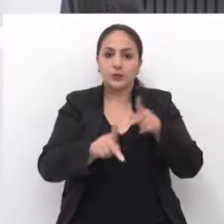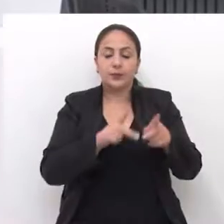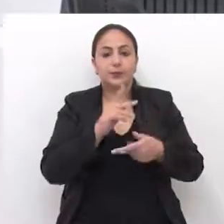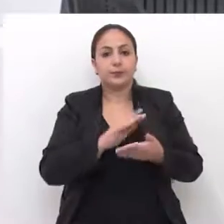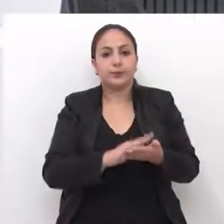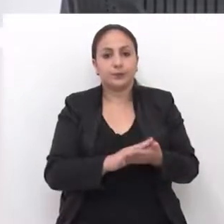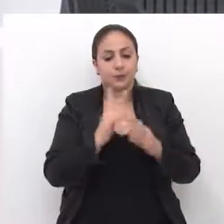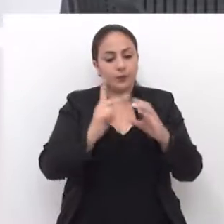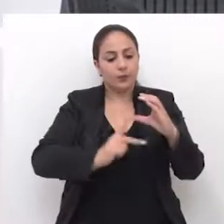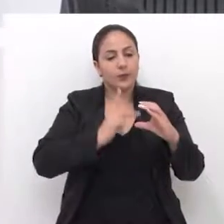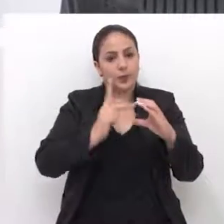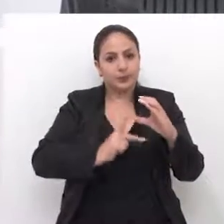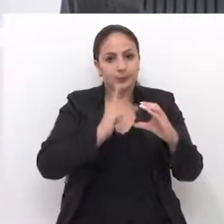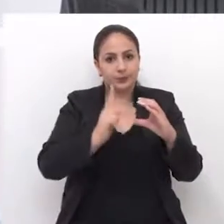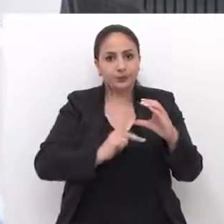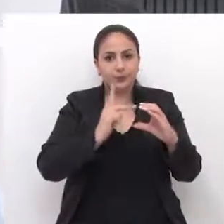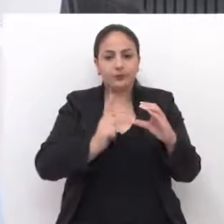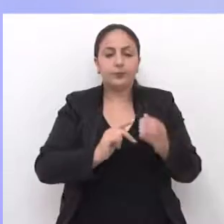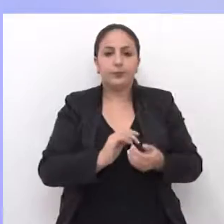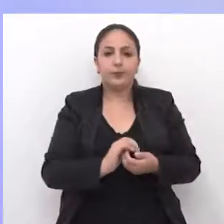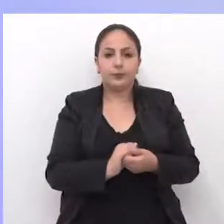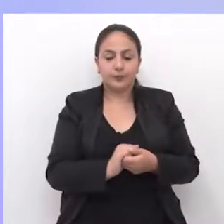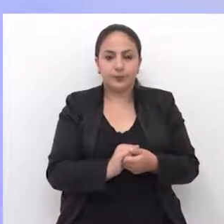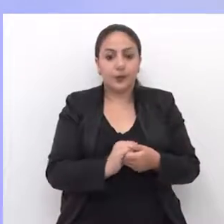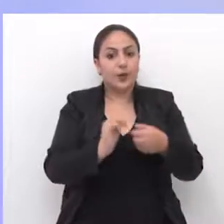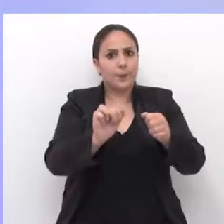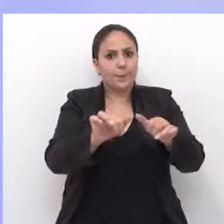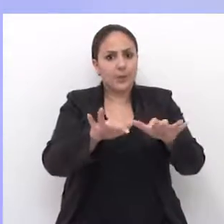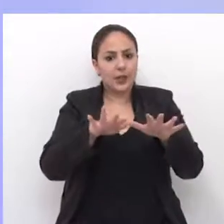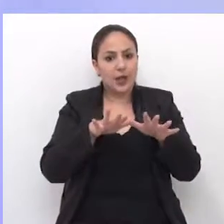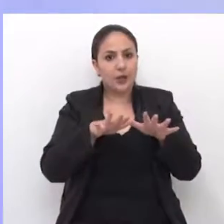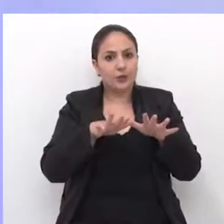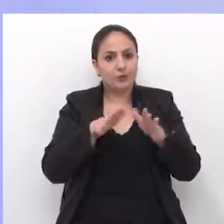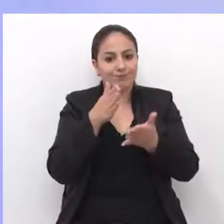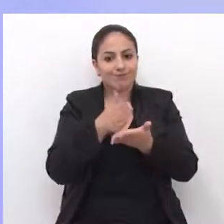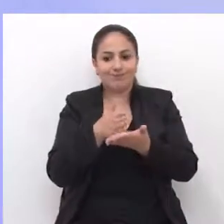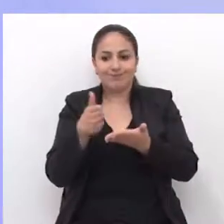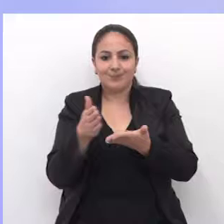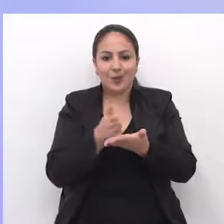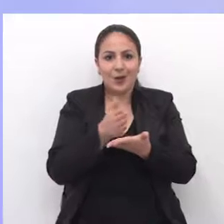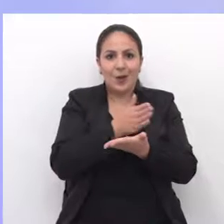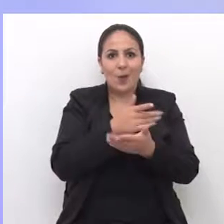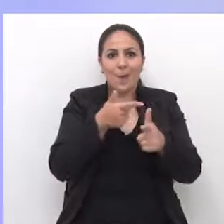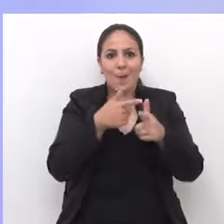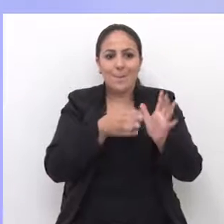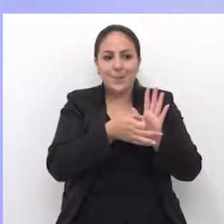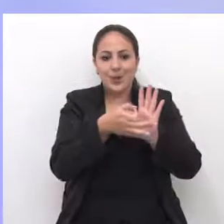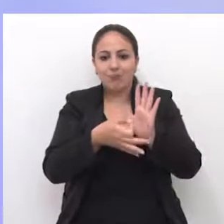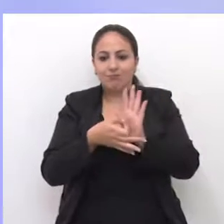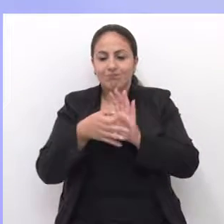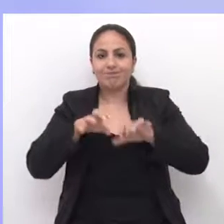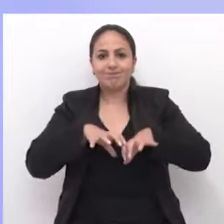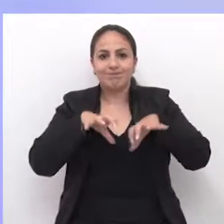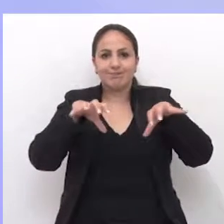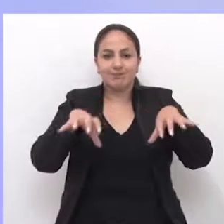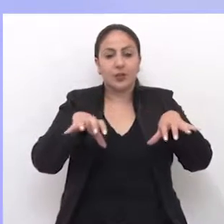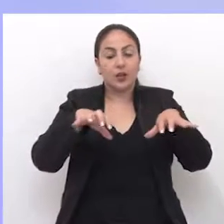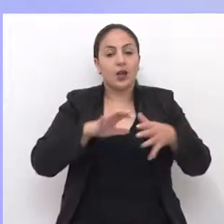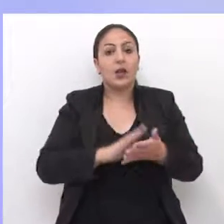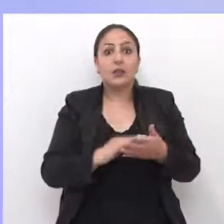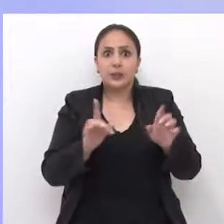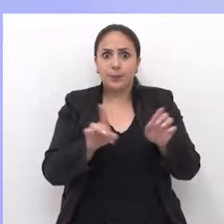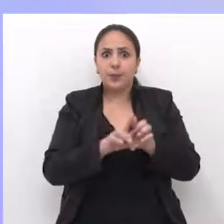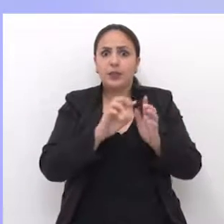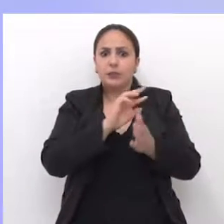do Parlamento Municipal, da Câmara de Vereadores. Plenário dividido e lotado. Diferentes segmentos sociais também